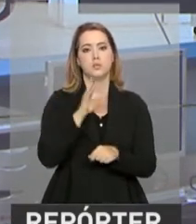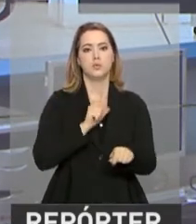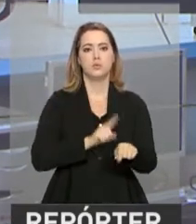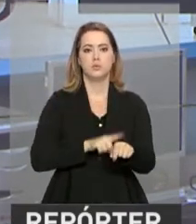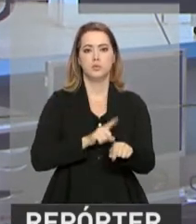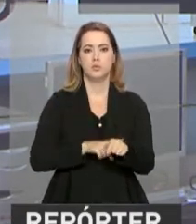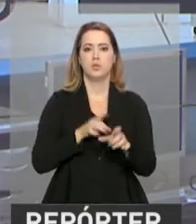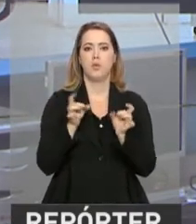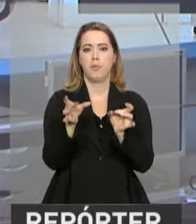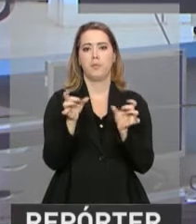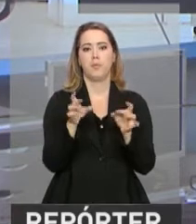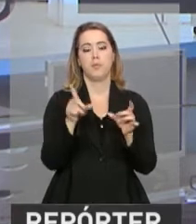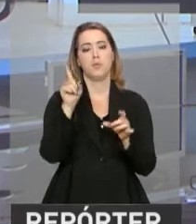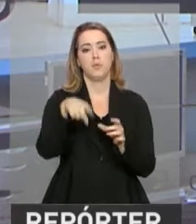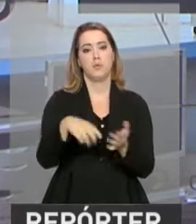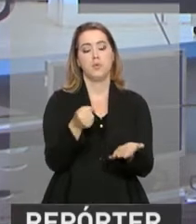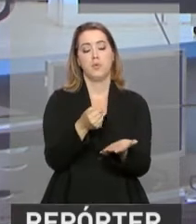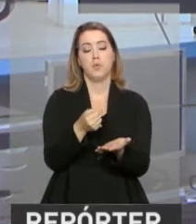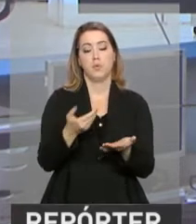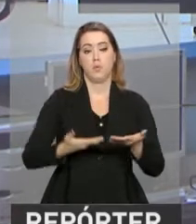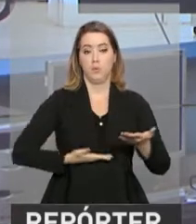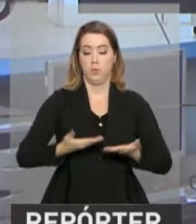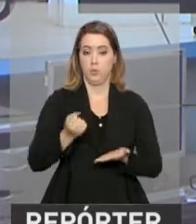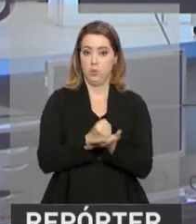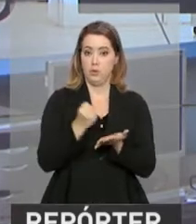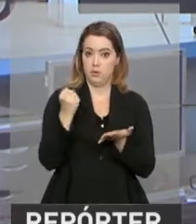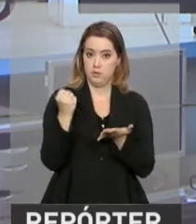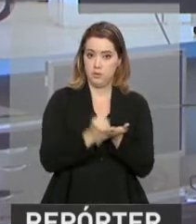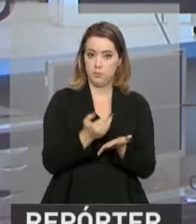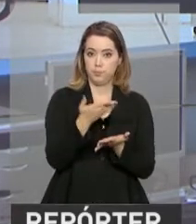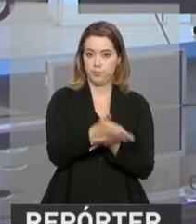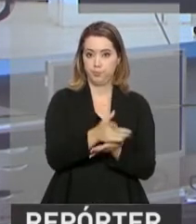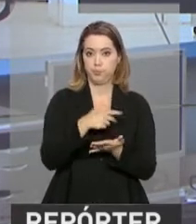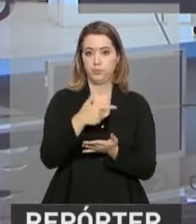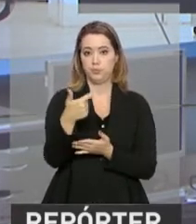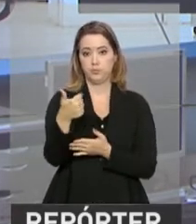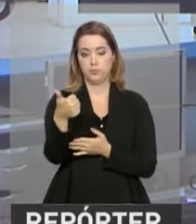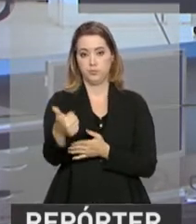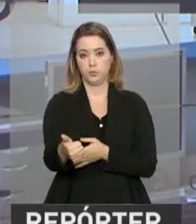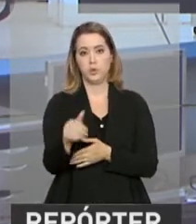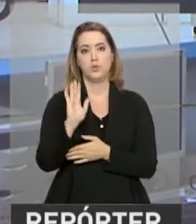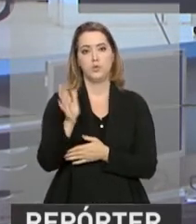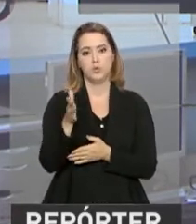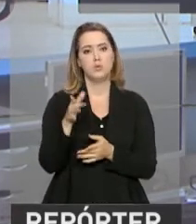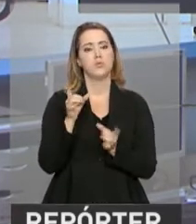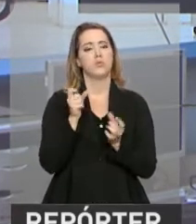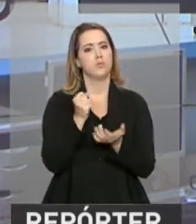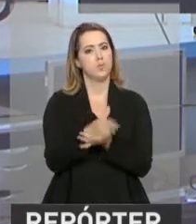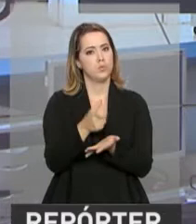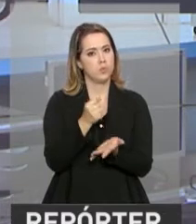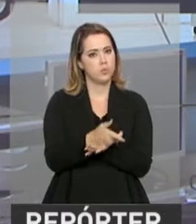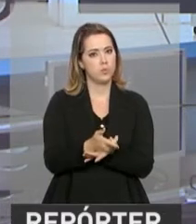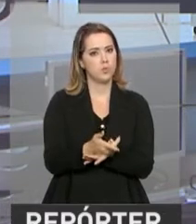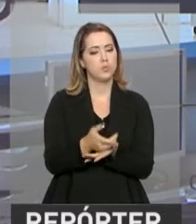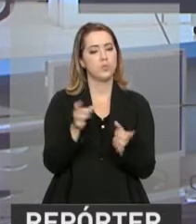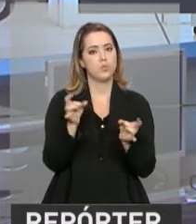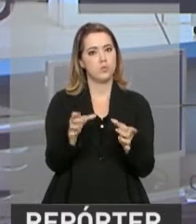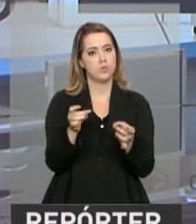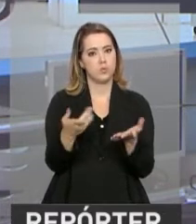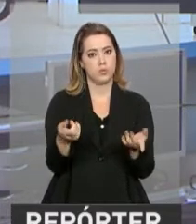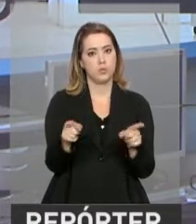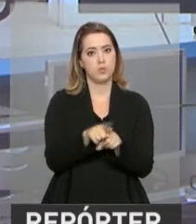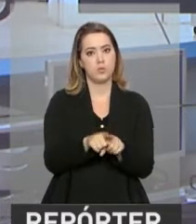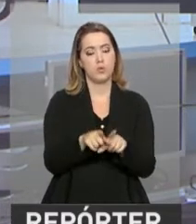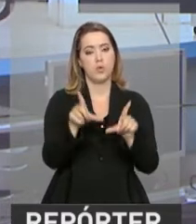vai contratar esses serviços foi realizada hoje em são paulo 21 dos 24 lotes foram arrematados com deságio que é o